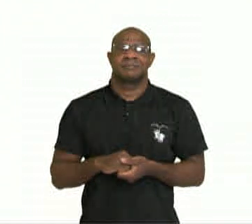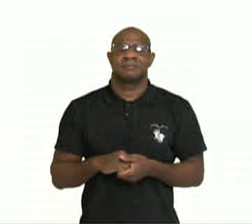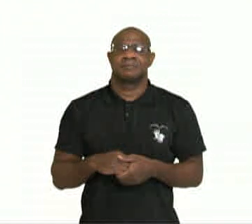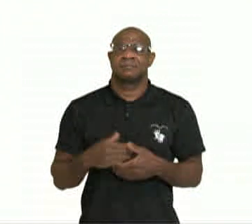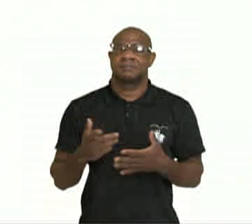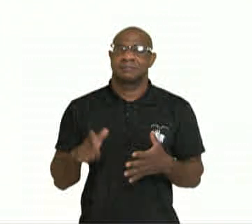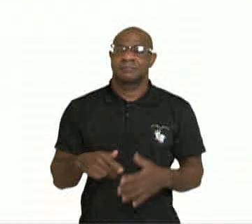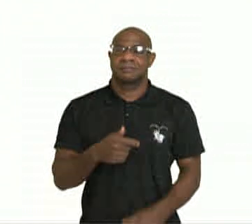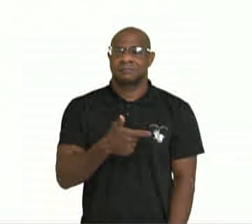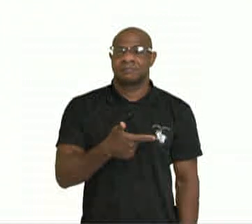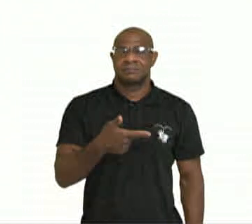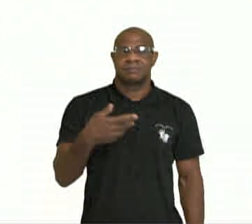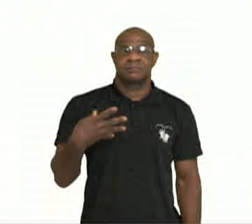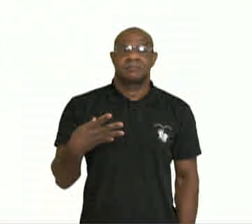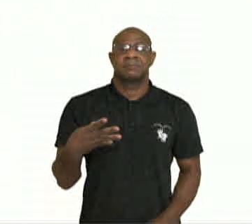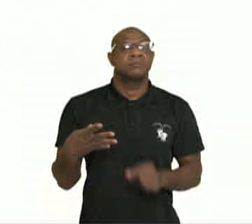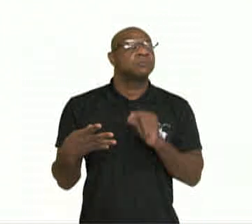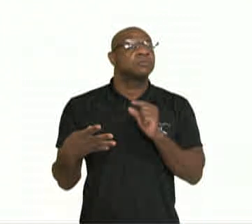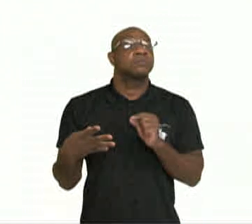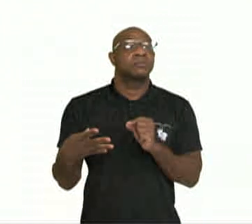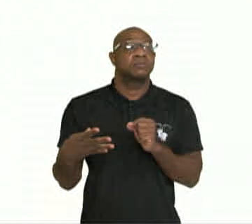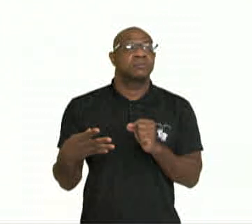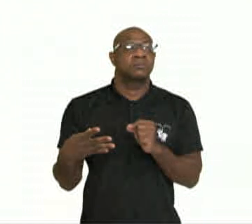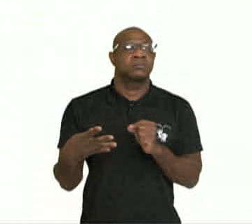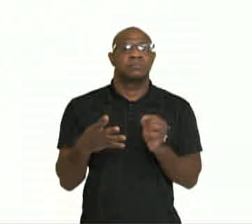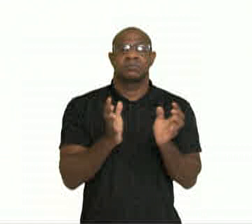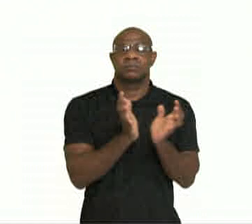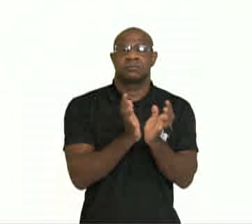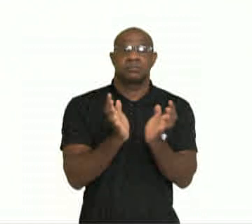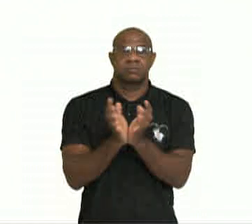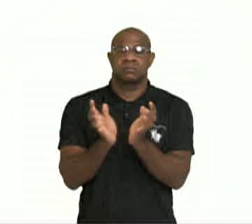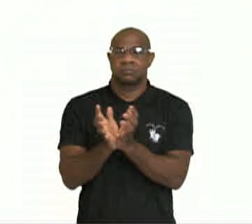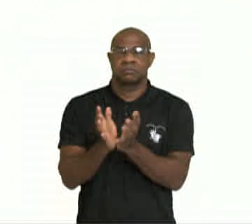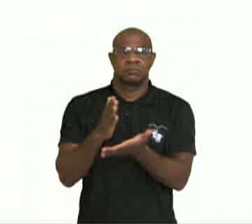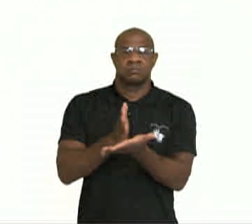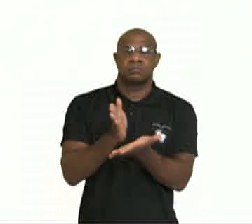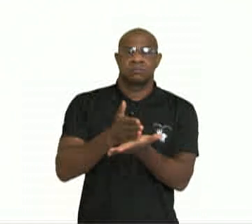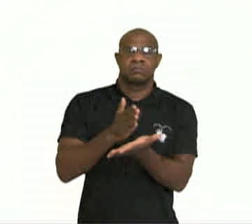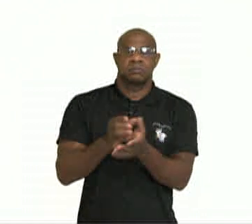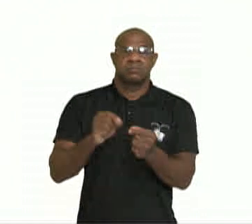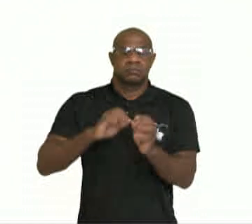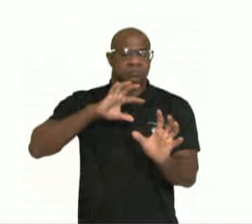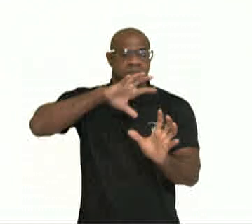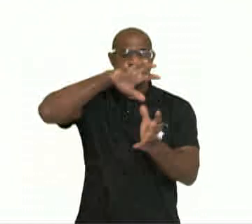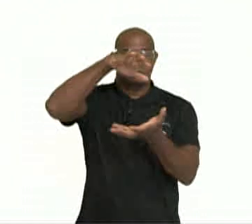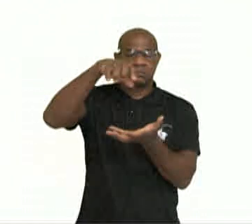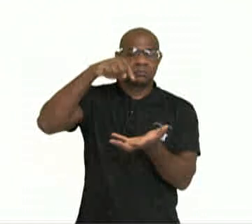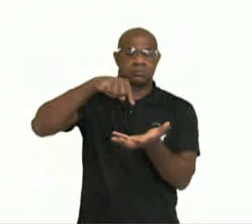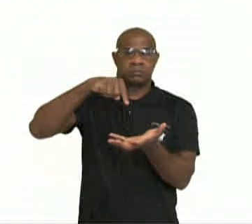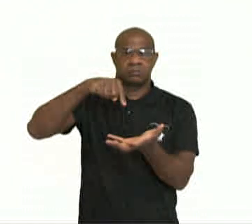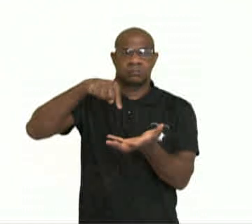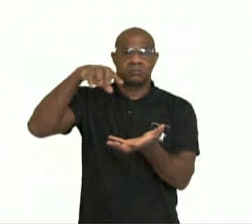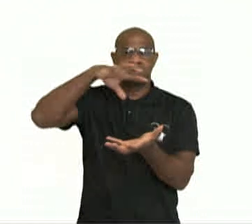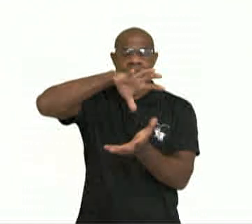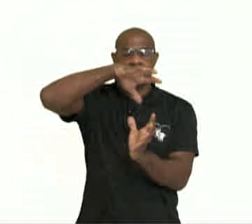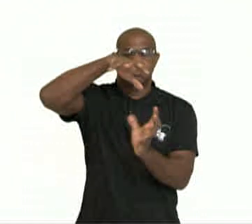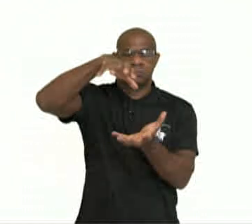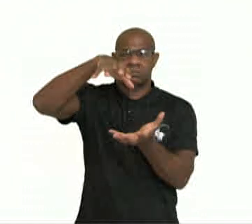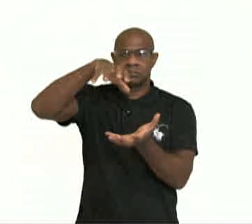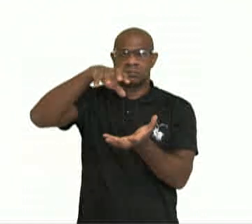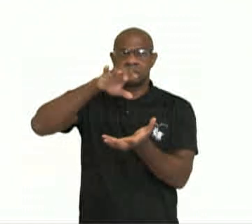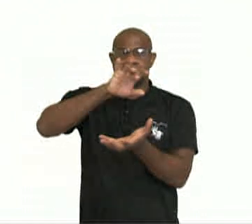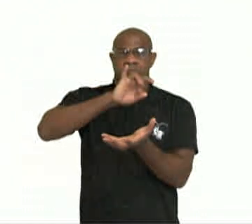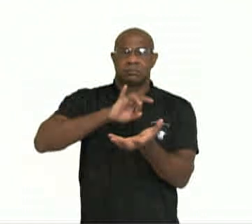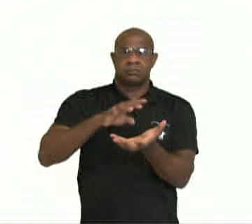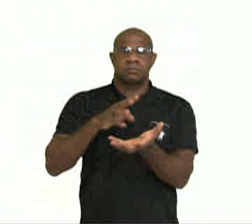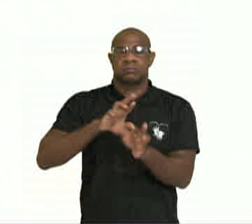24 seções aí, né, divididas pelo entorno do nosso globo terrestre, que